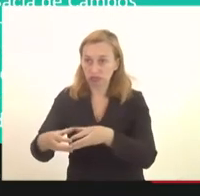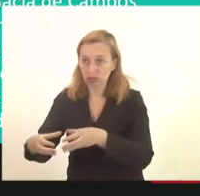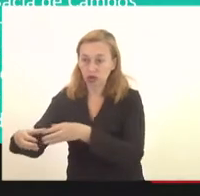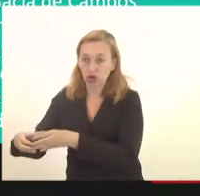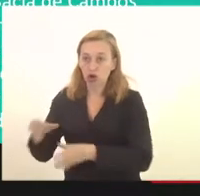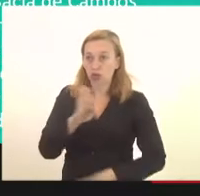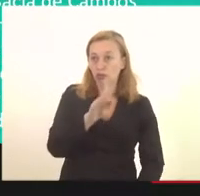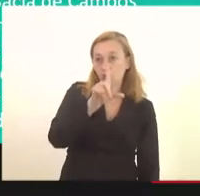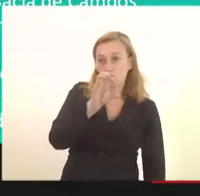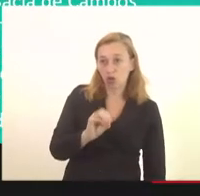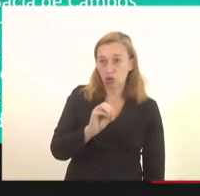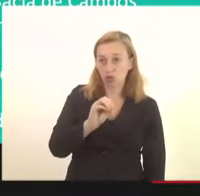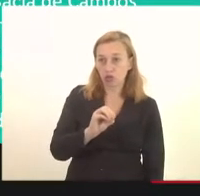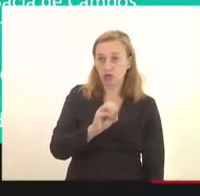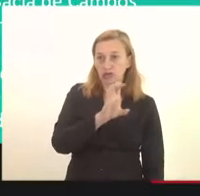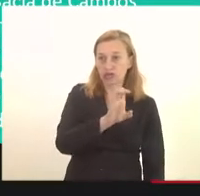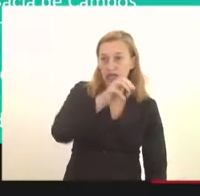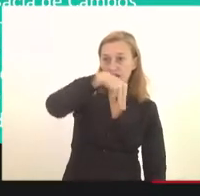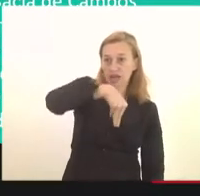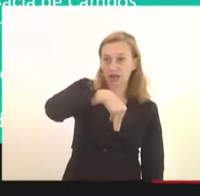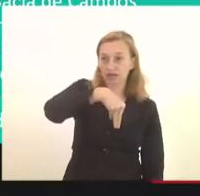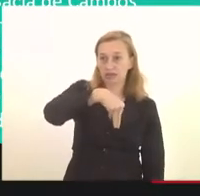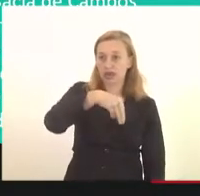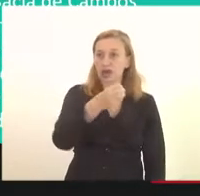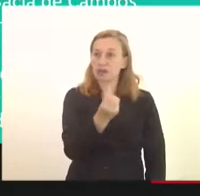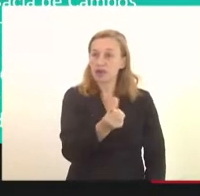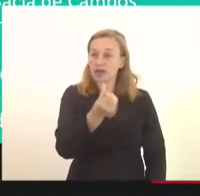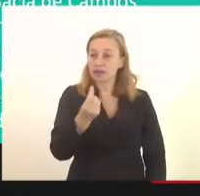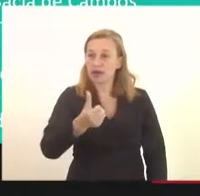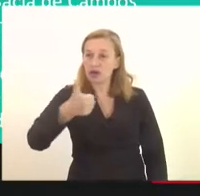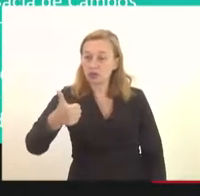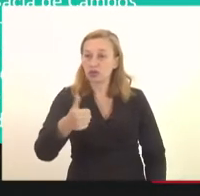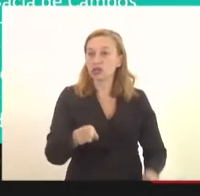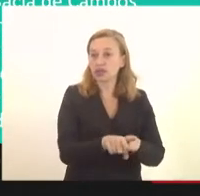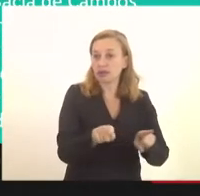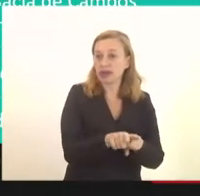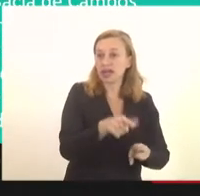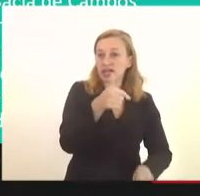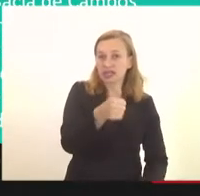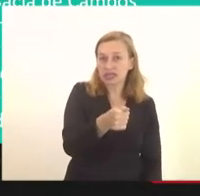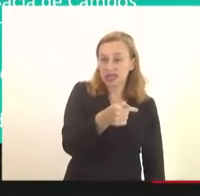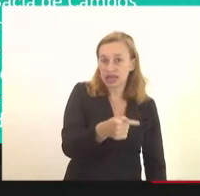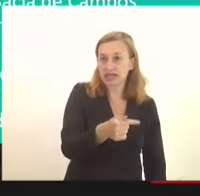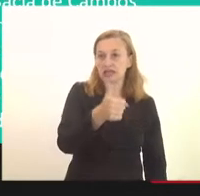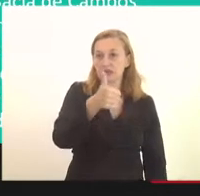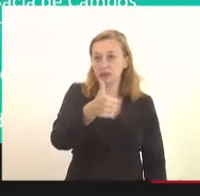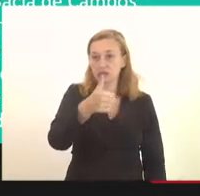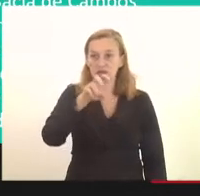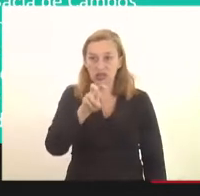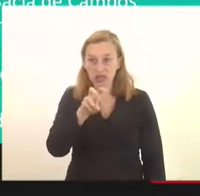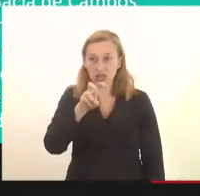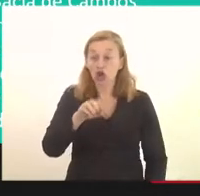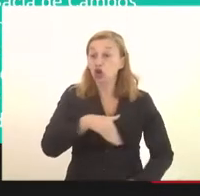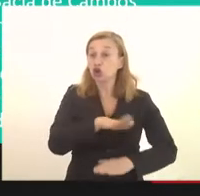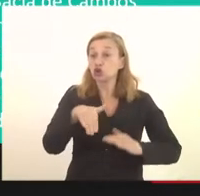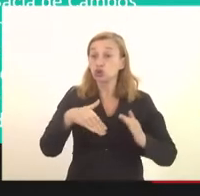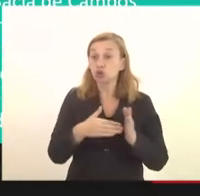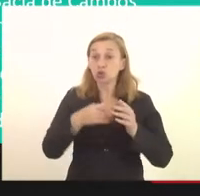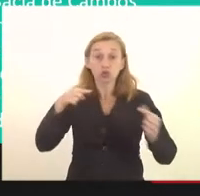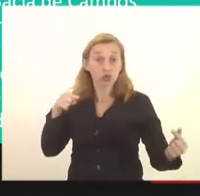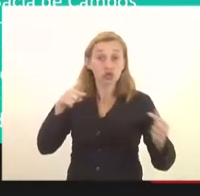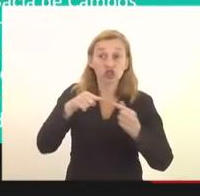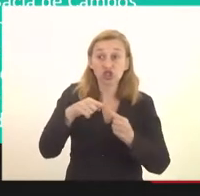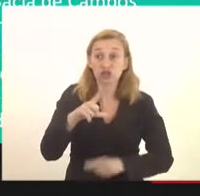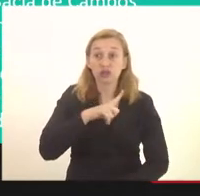que é operado pela Total, o 661 e o 715, que são operados pela Petronas. Todos eles têm objetivos de